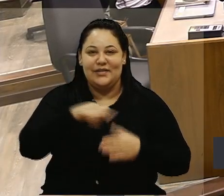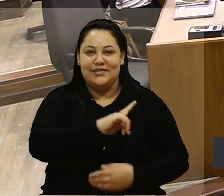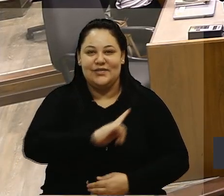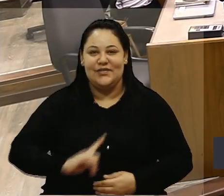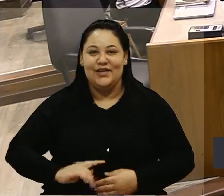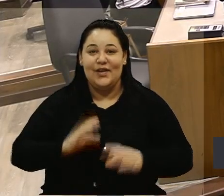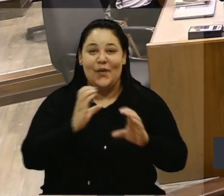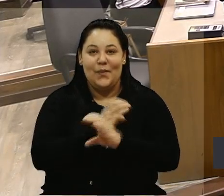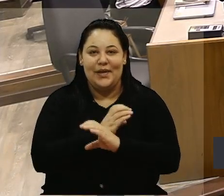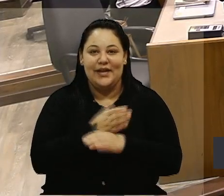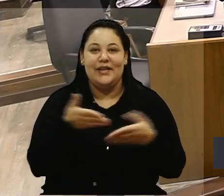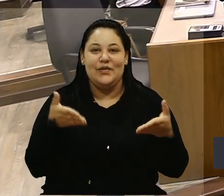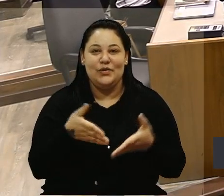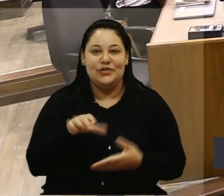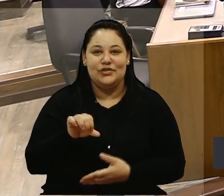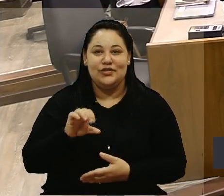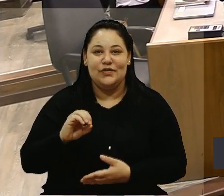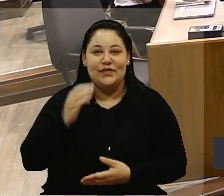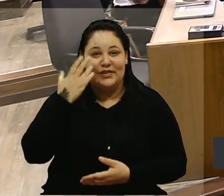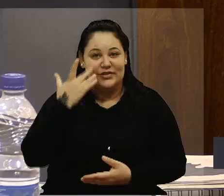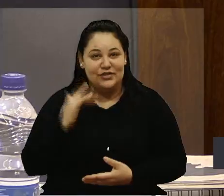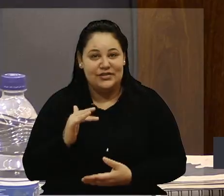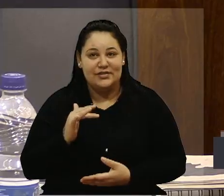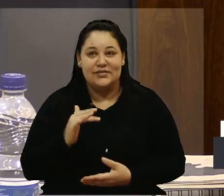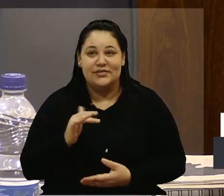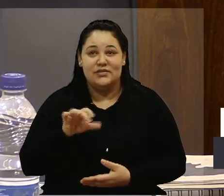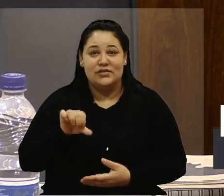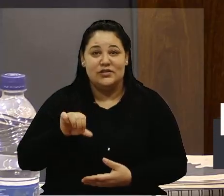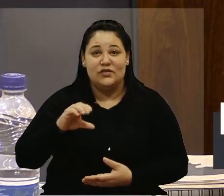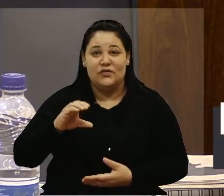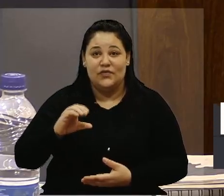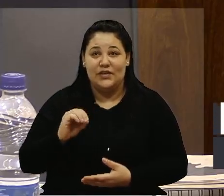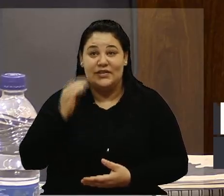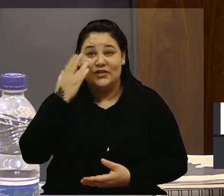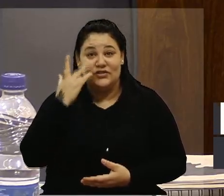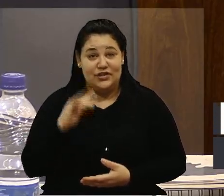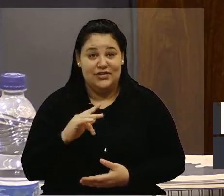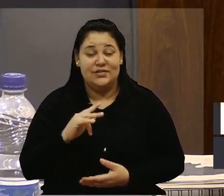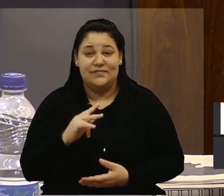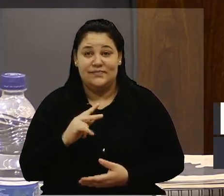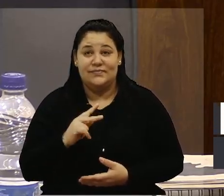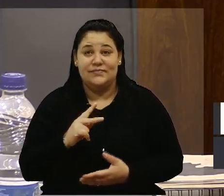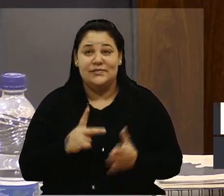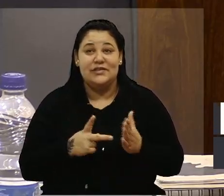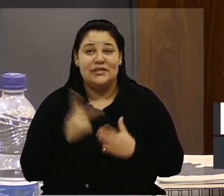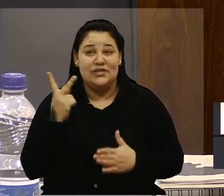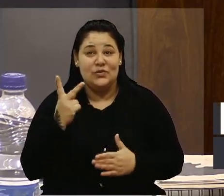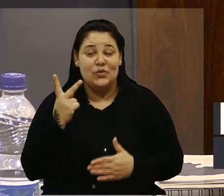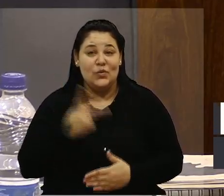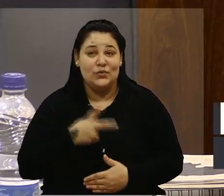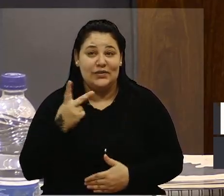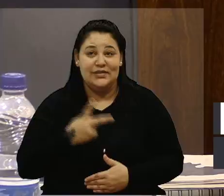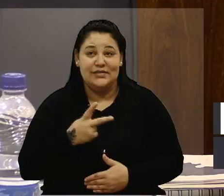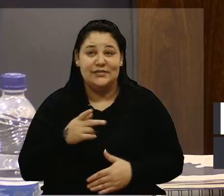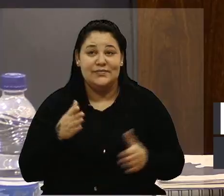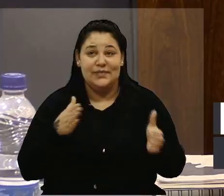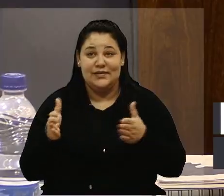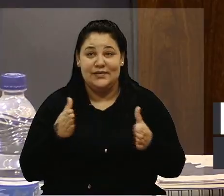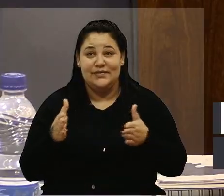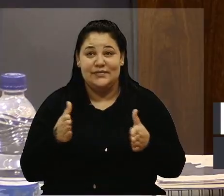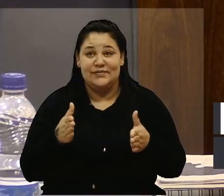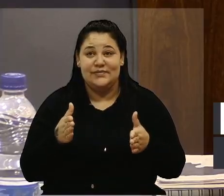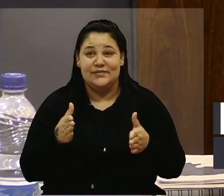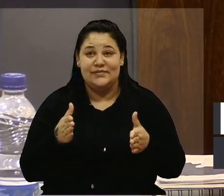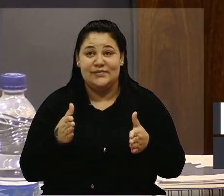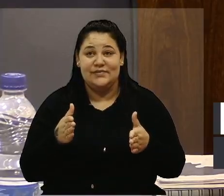completa, inclusive, hoje 90 dias. Então, 90 dias de uma segunda de uma segunda legislatura